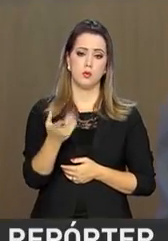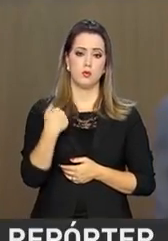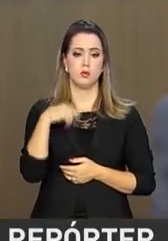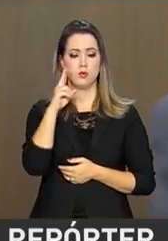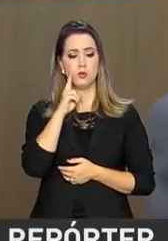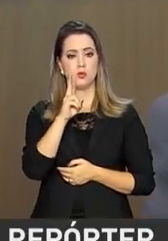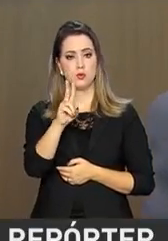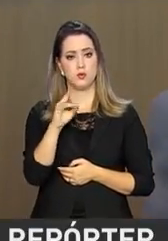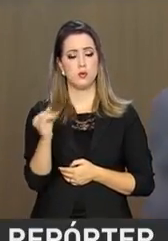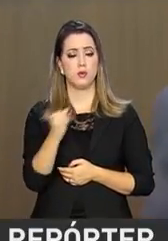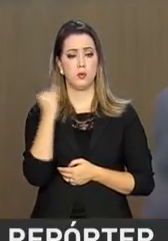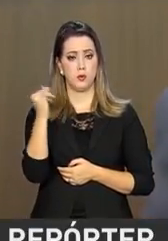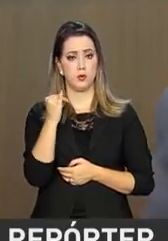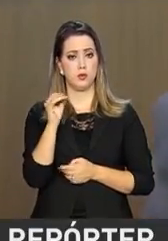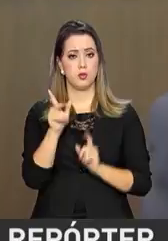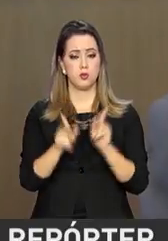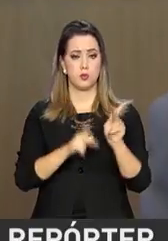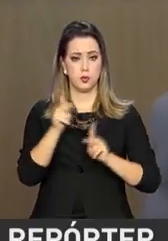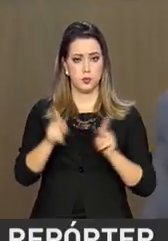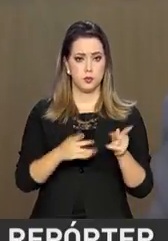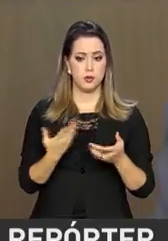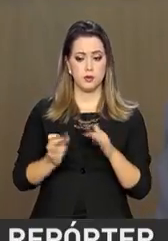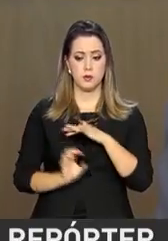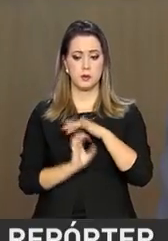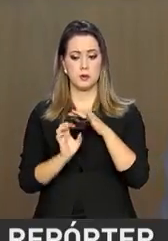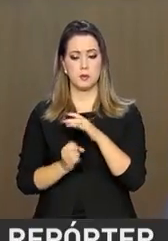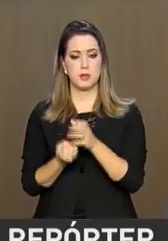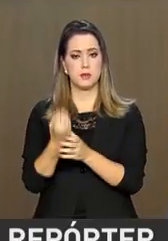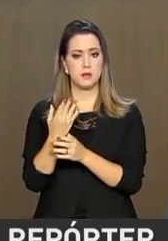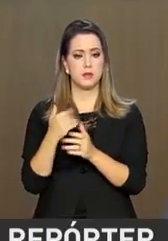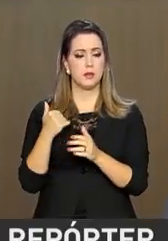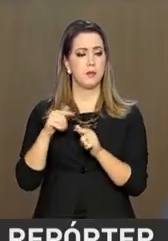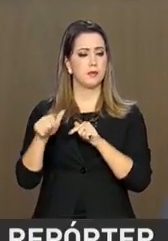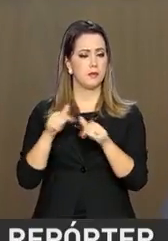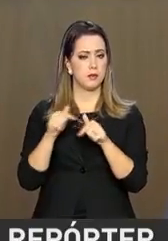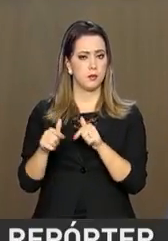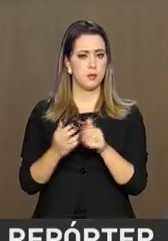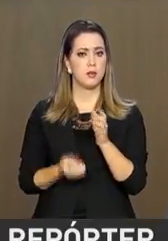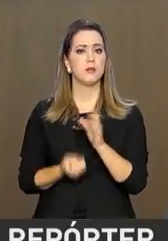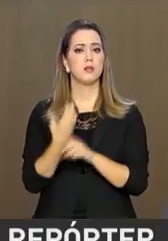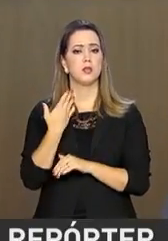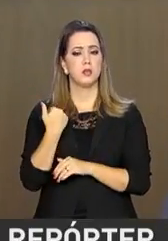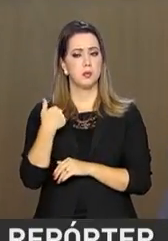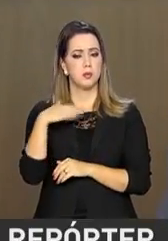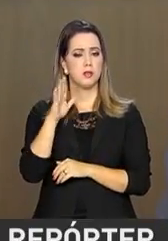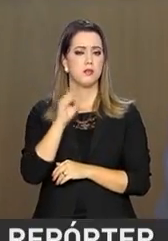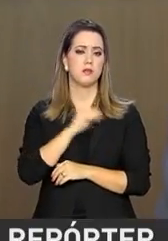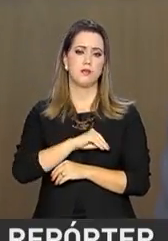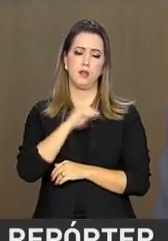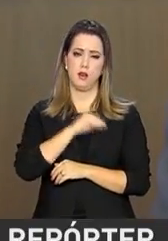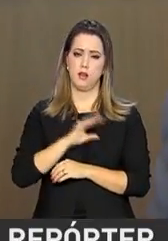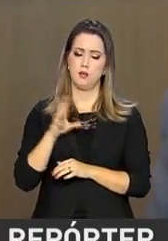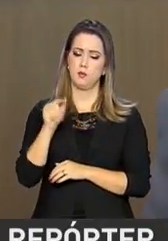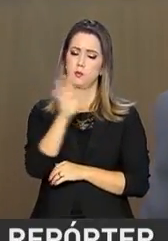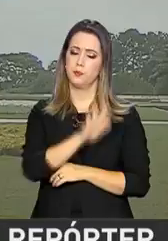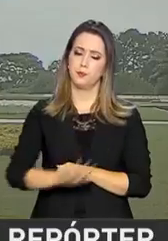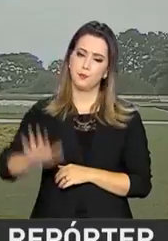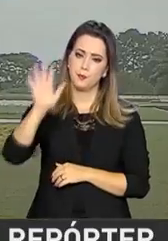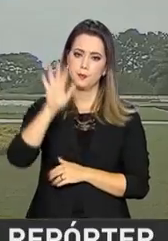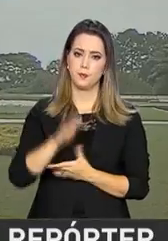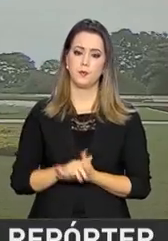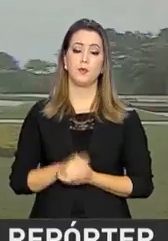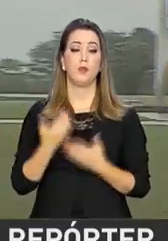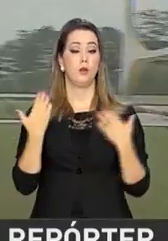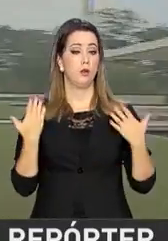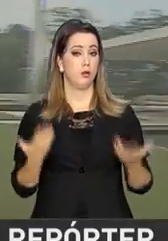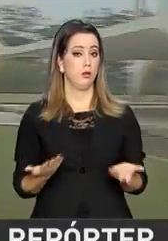interessa à população as firmas investem mais e com isso se cria mais emprego se dá mais emprego mais salário para a população como um todo o